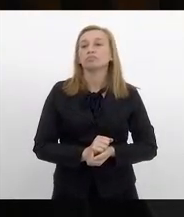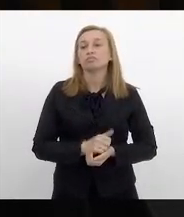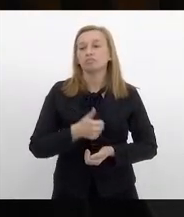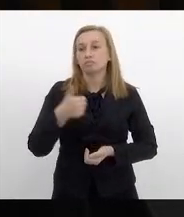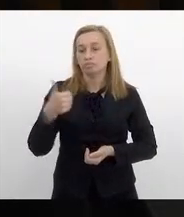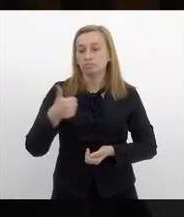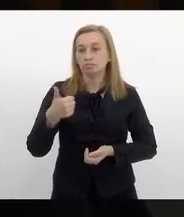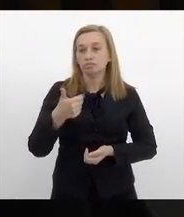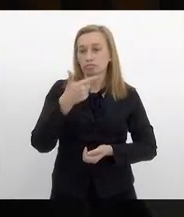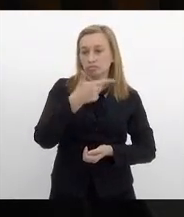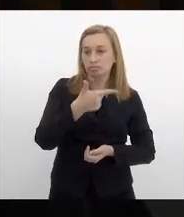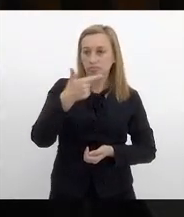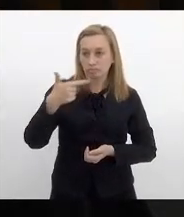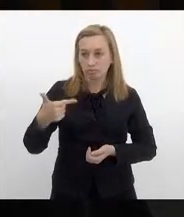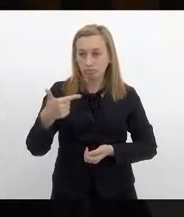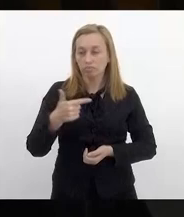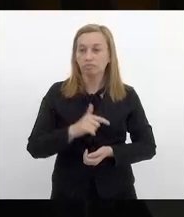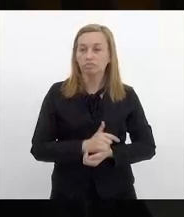de 22,